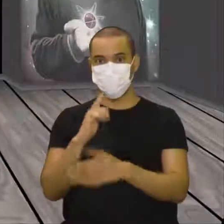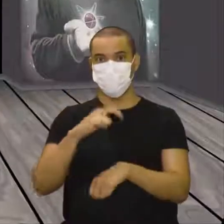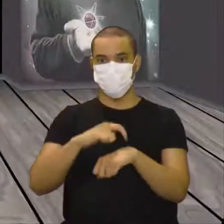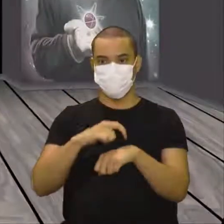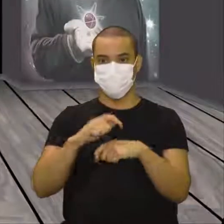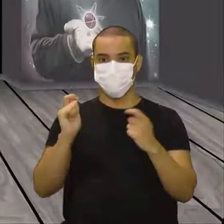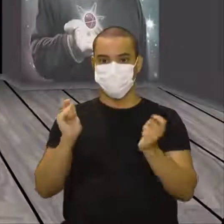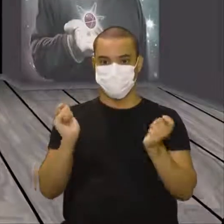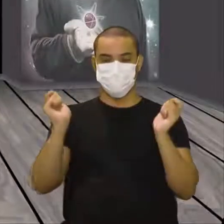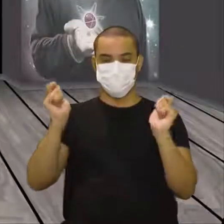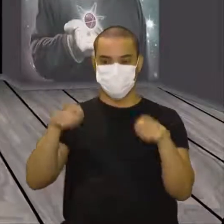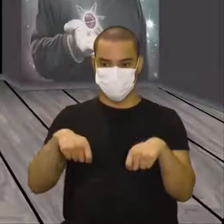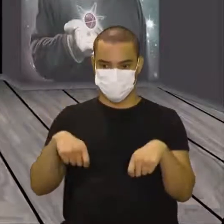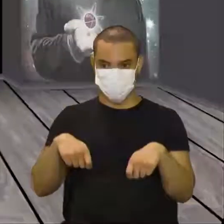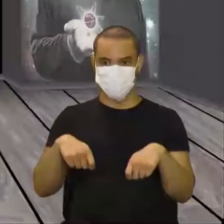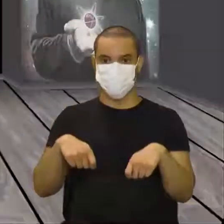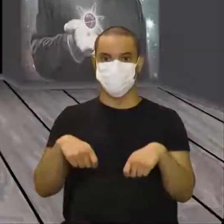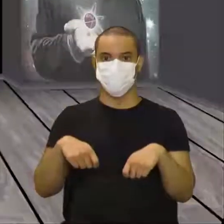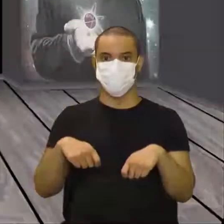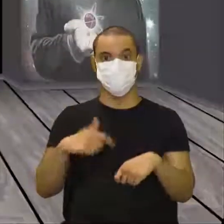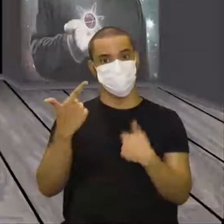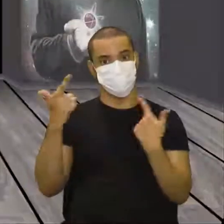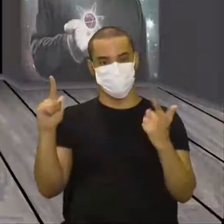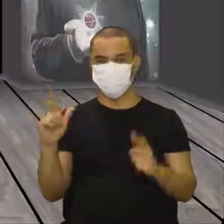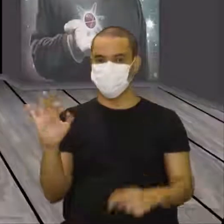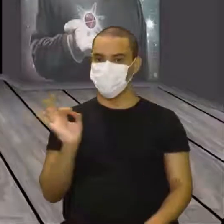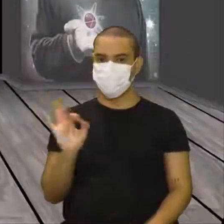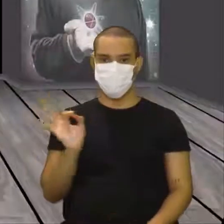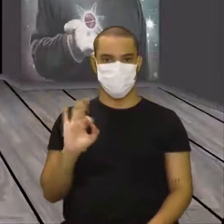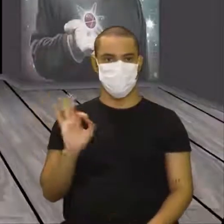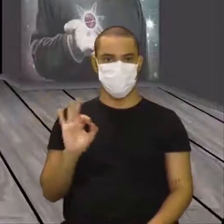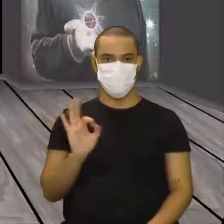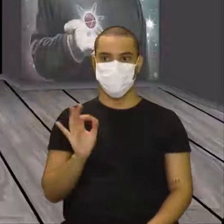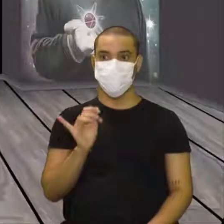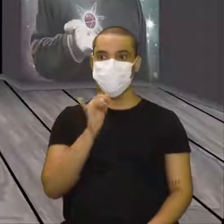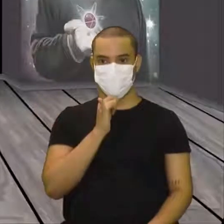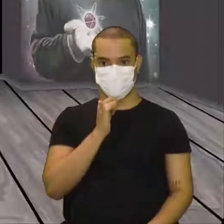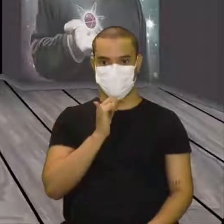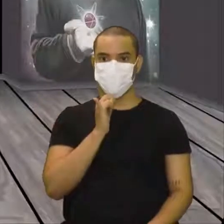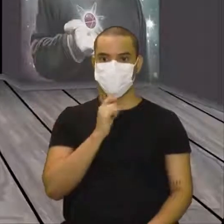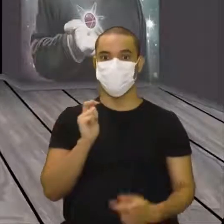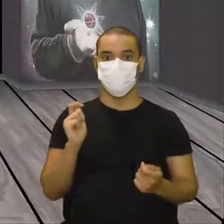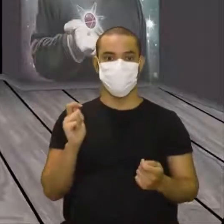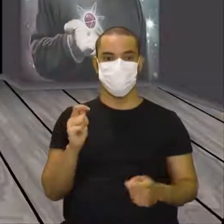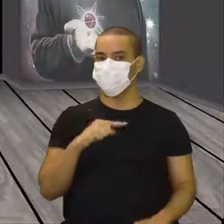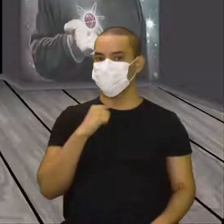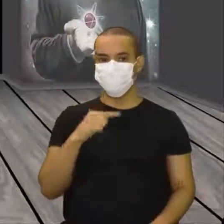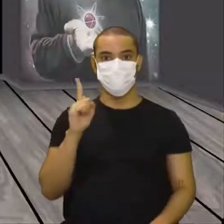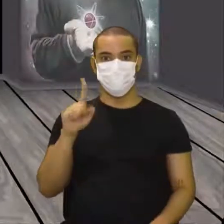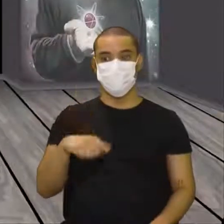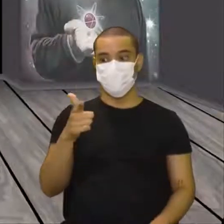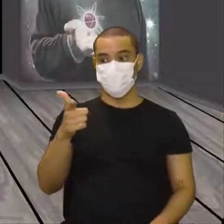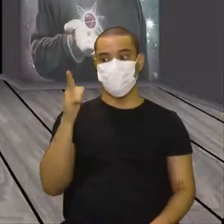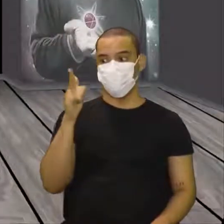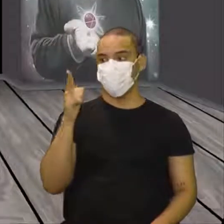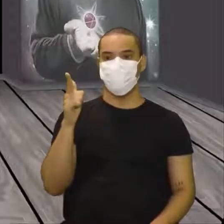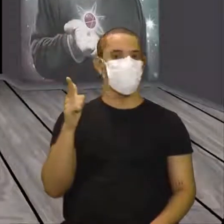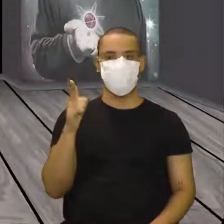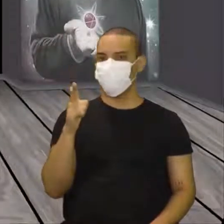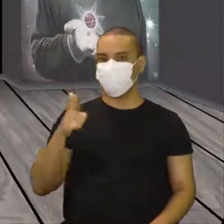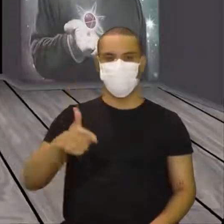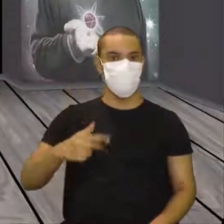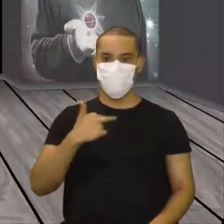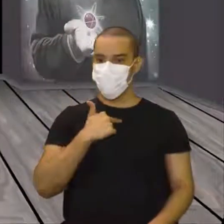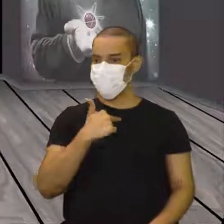vai poder pôr em prática e outras não. A de cima ali do exemplo você não vai colocar porque ele é uma arma, então você não vai